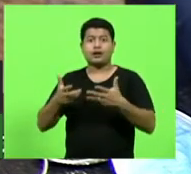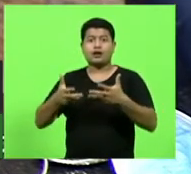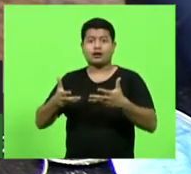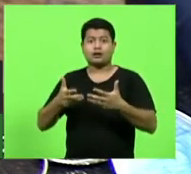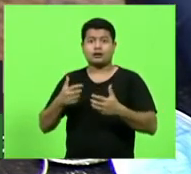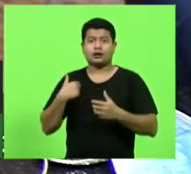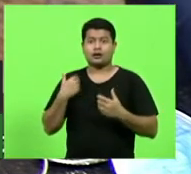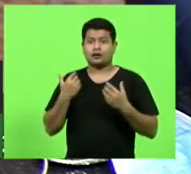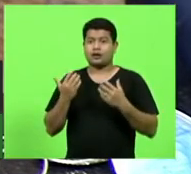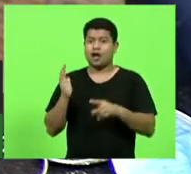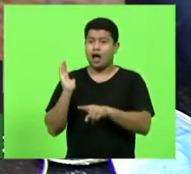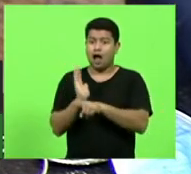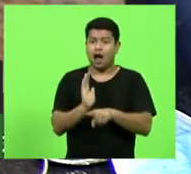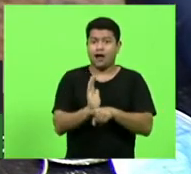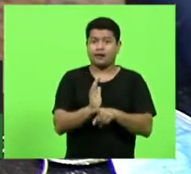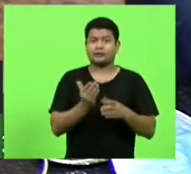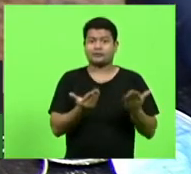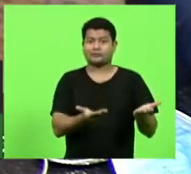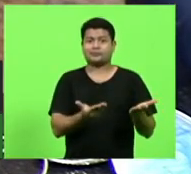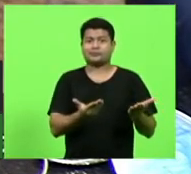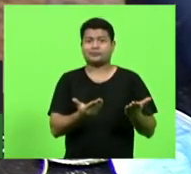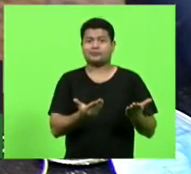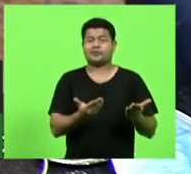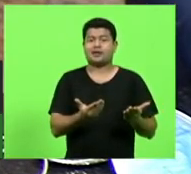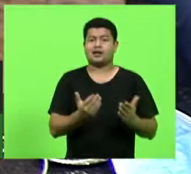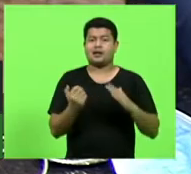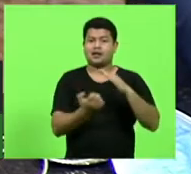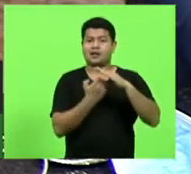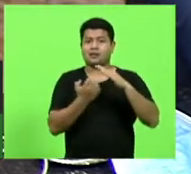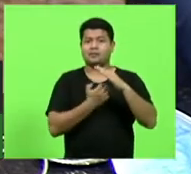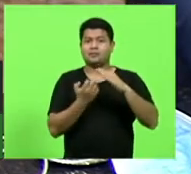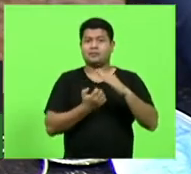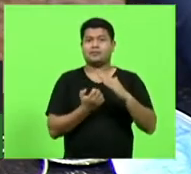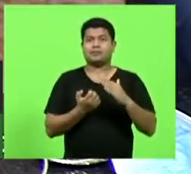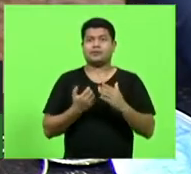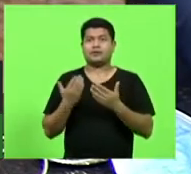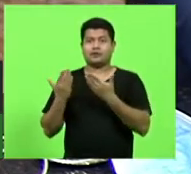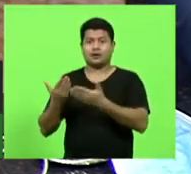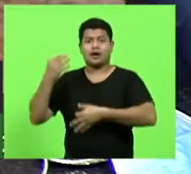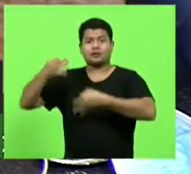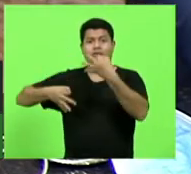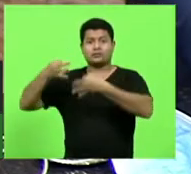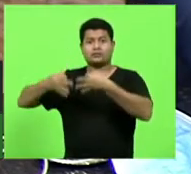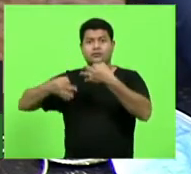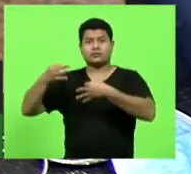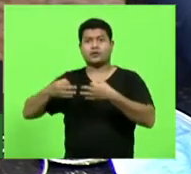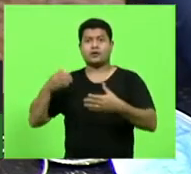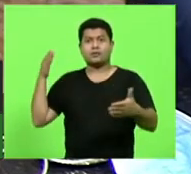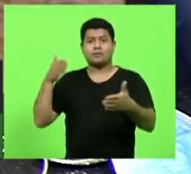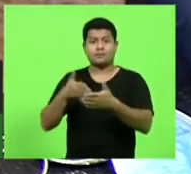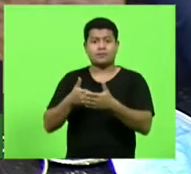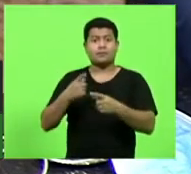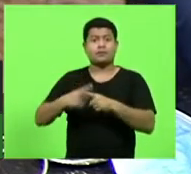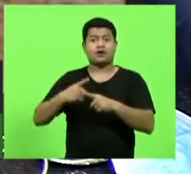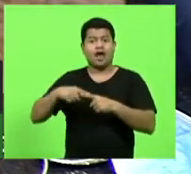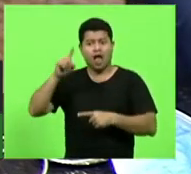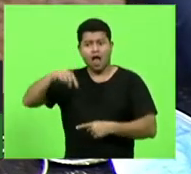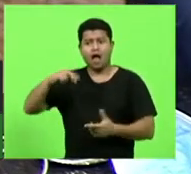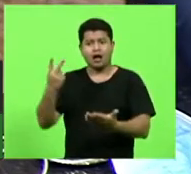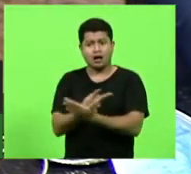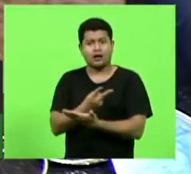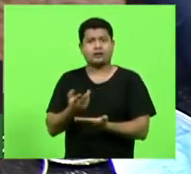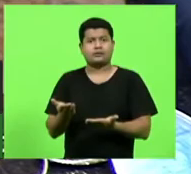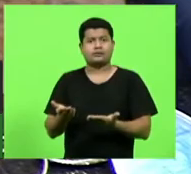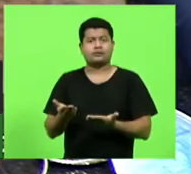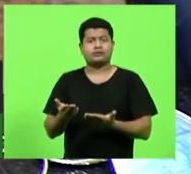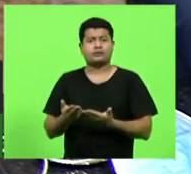favorecer de novo a mesma empresa de forma oficial e a justiça fica barrando o tempo inteiro porque é irregular.